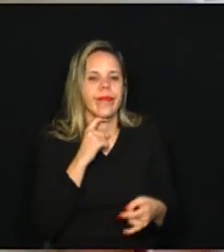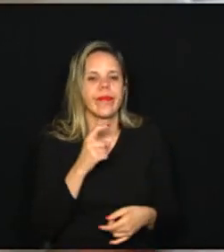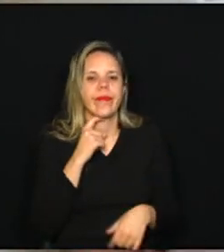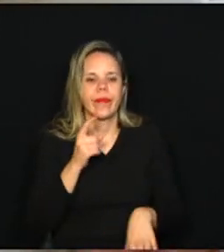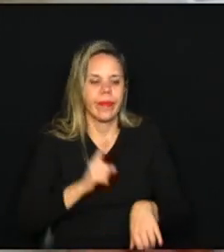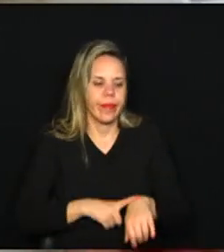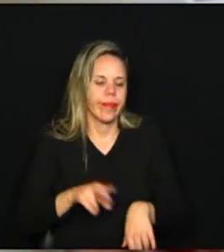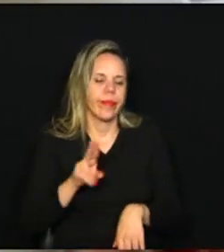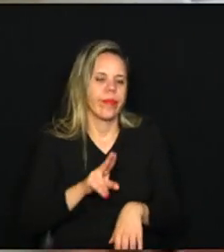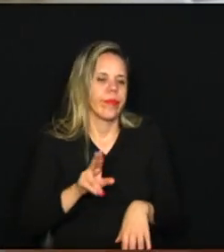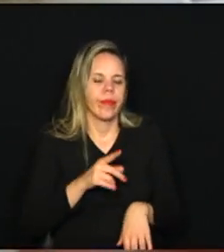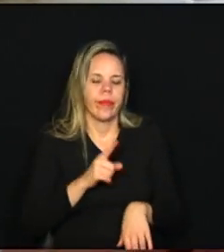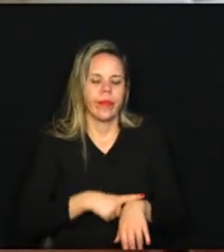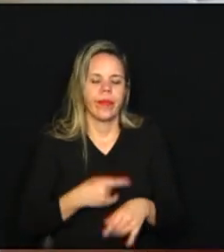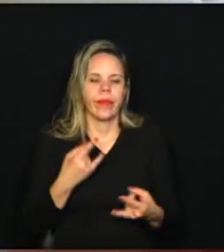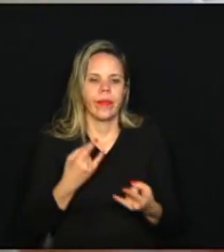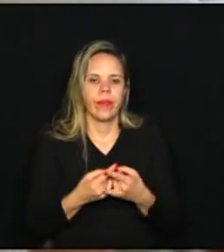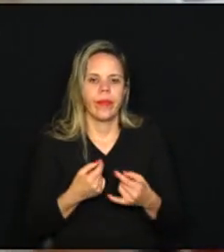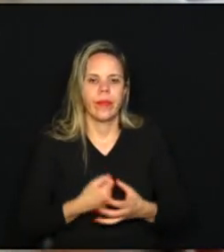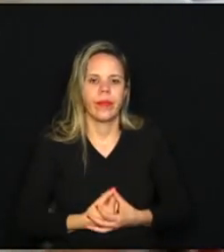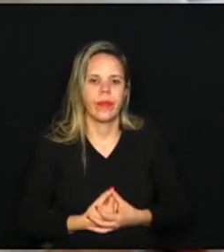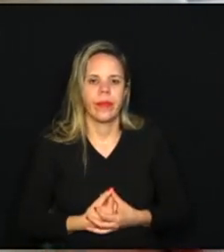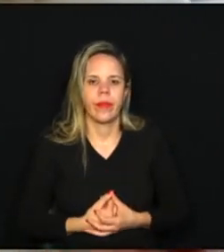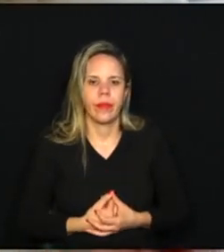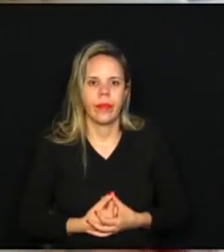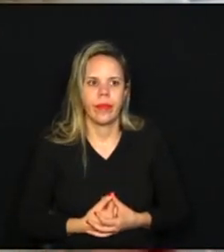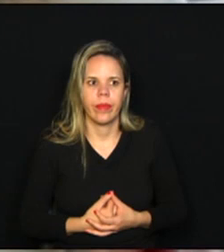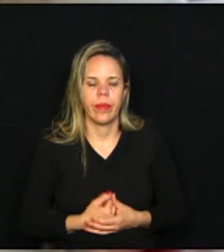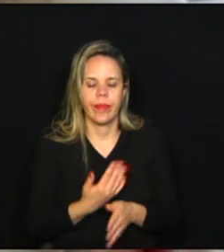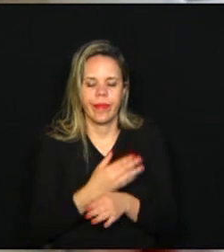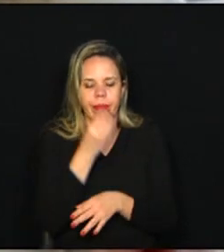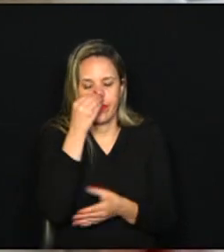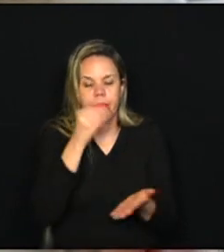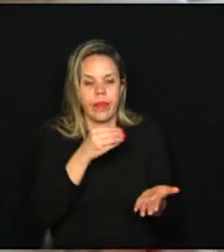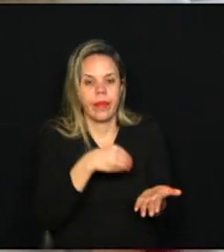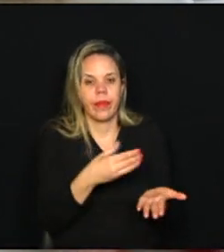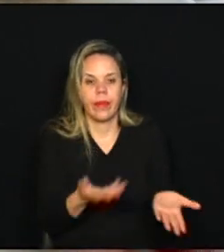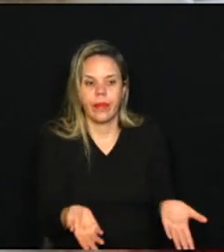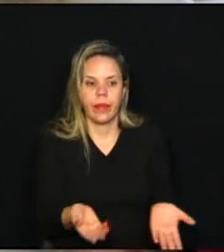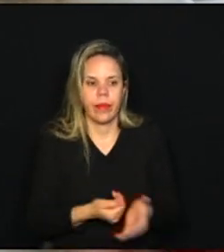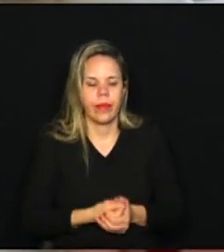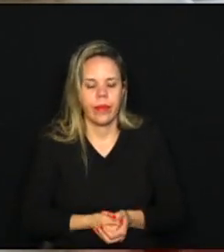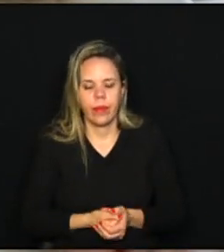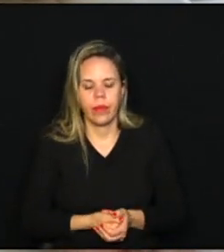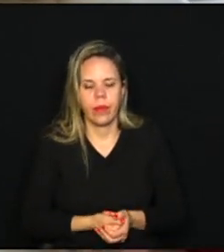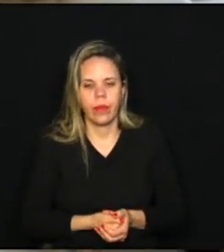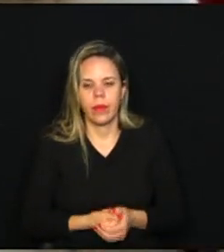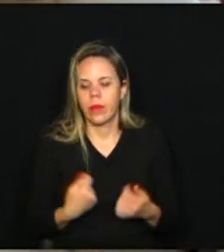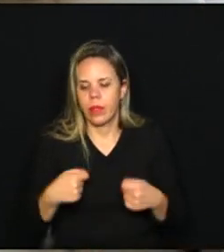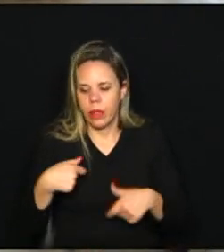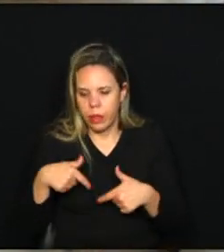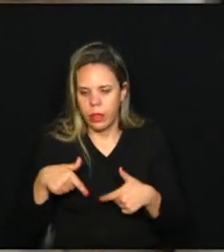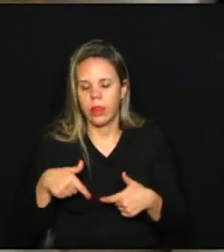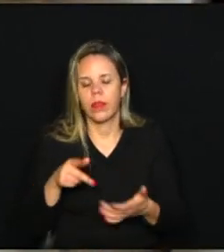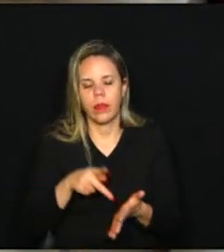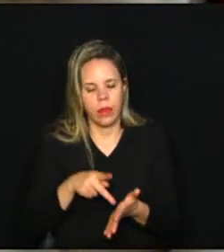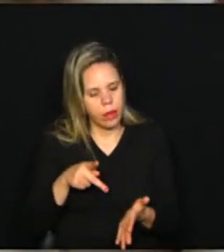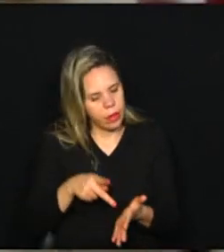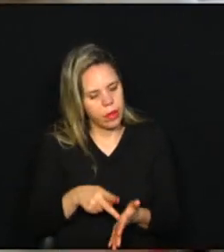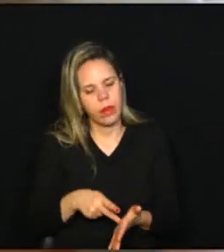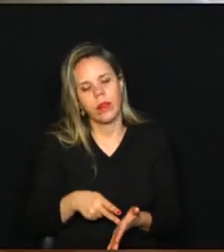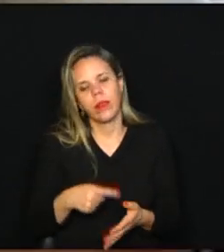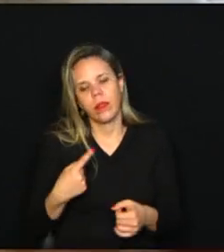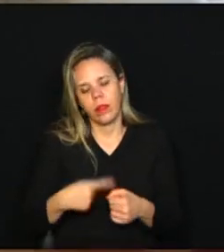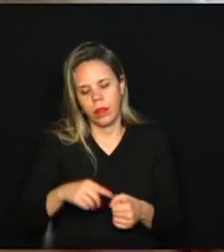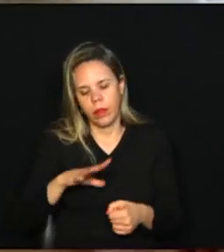H. Então, se banalizou demais esse discurso. Então, a gente precisa trabalhar, na verdade, que o município quer